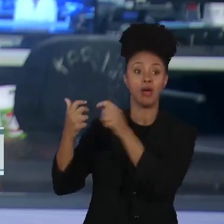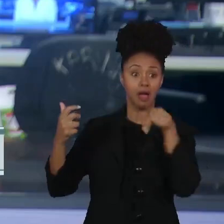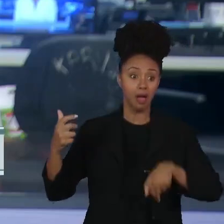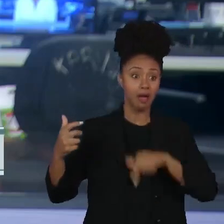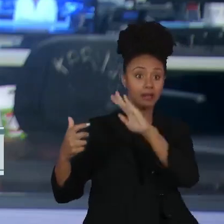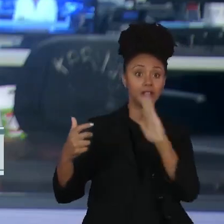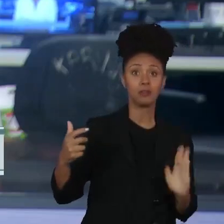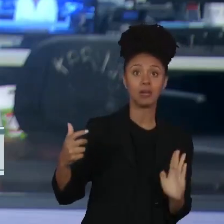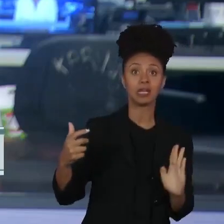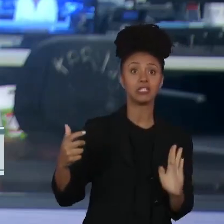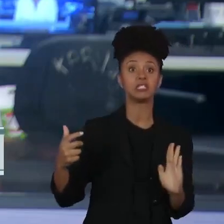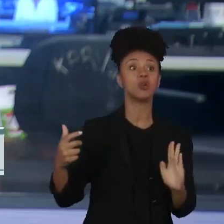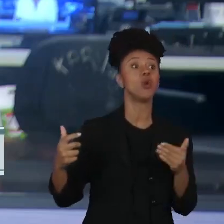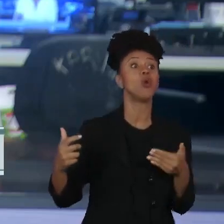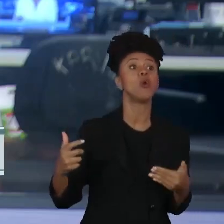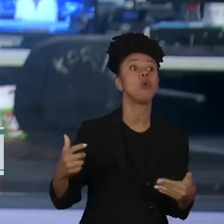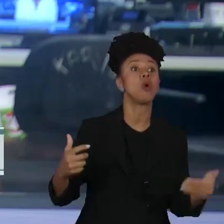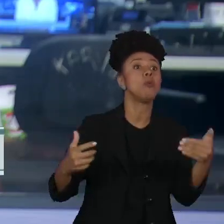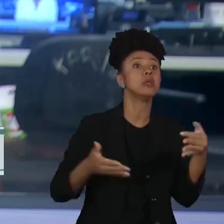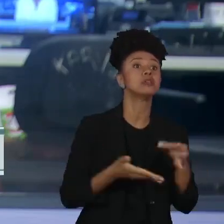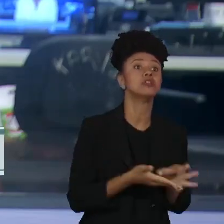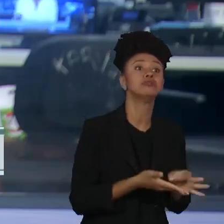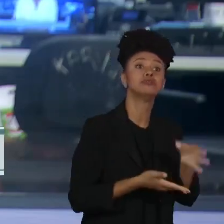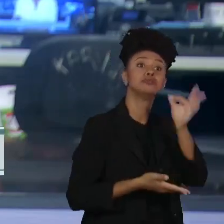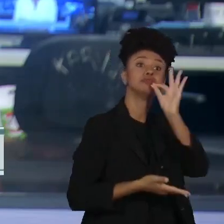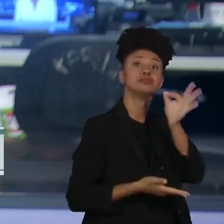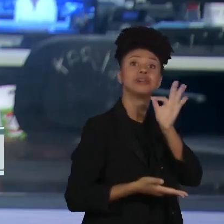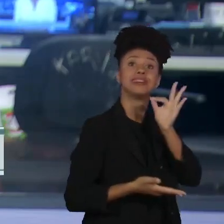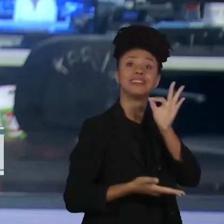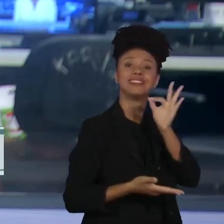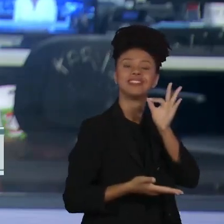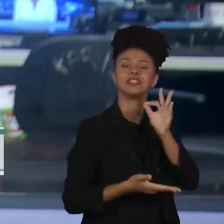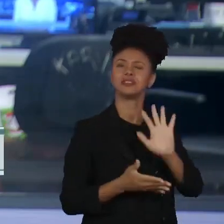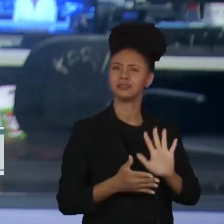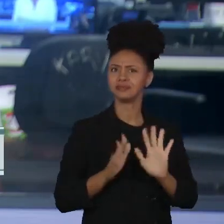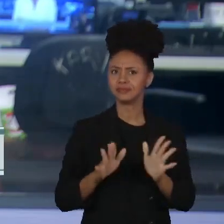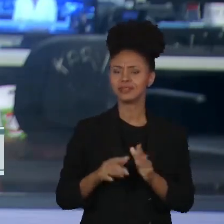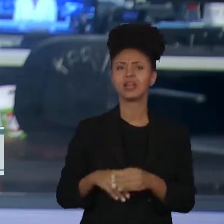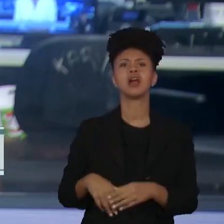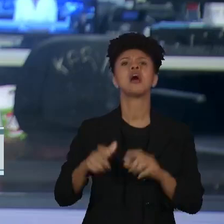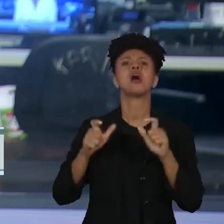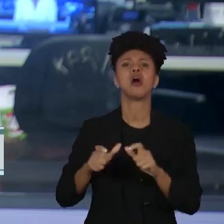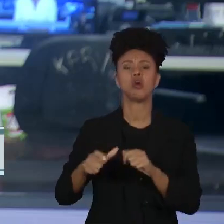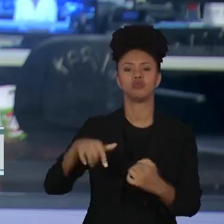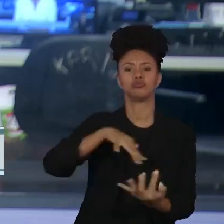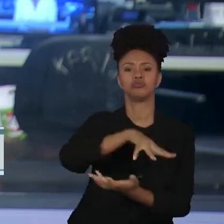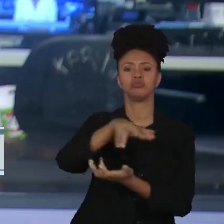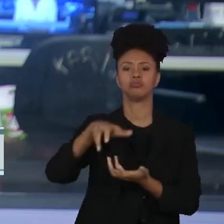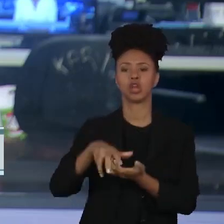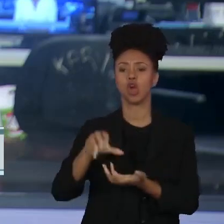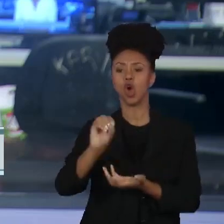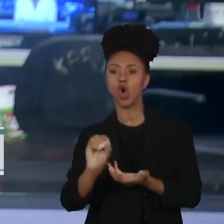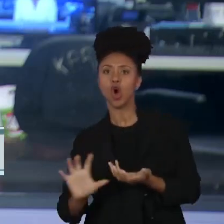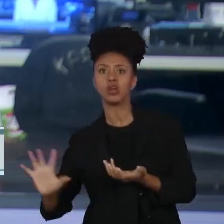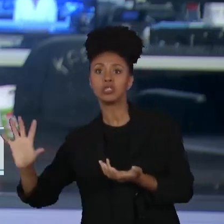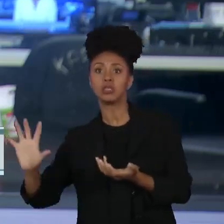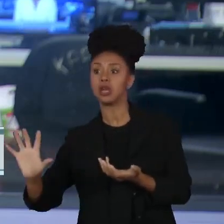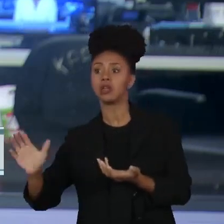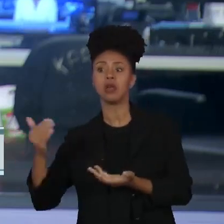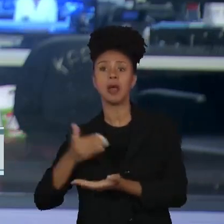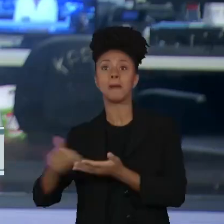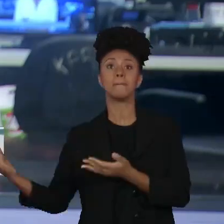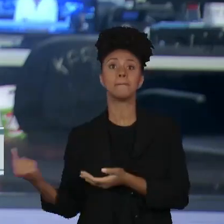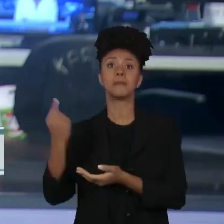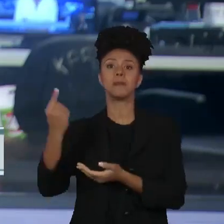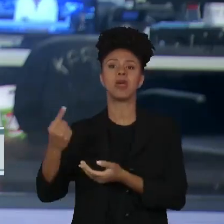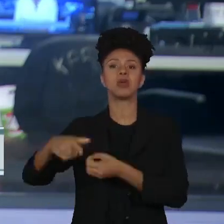já estava tomando o primeiro café da manhã do ano novo. Ao contrário, na Oceania, 2024 chegou bem antes. A